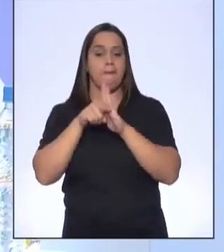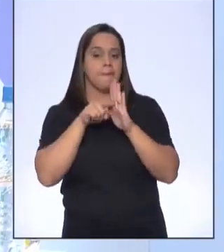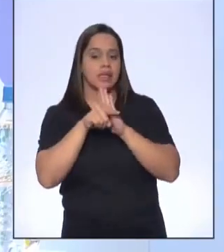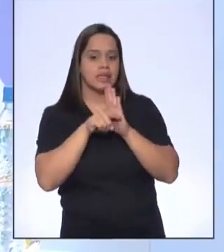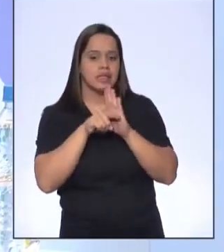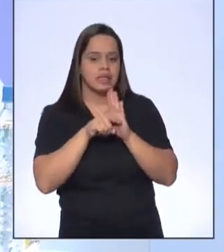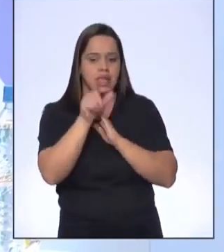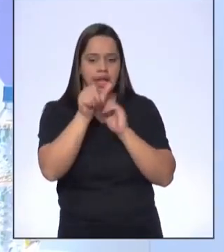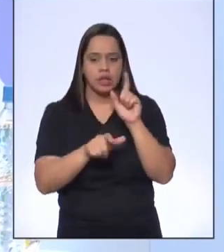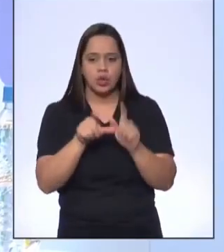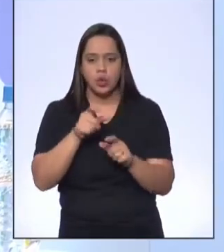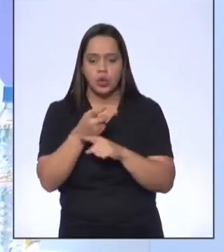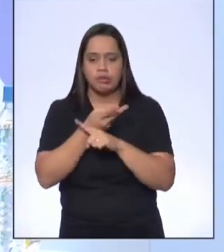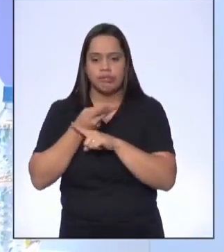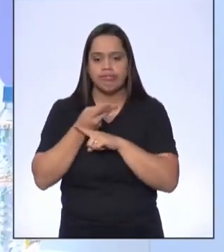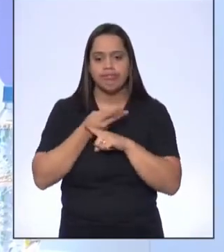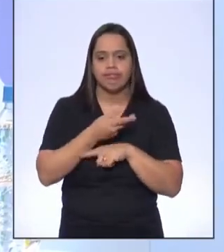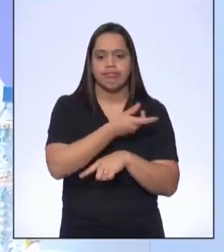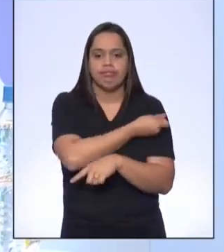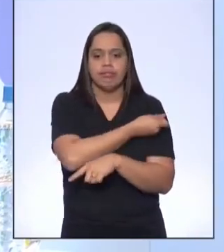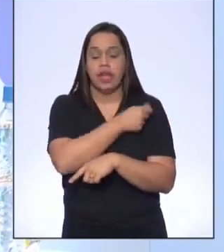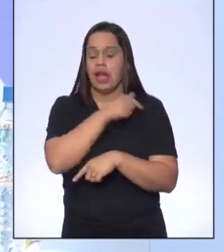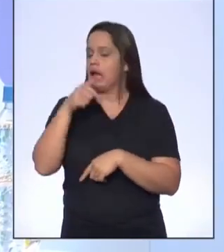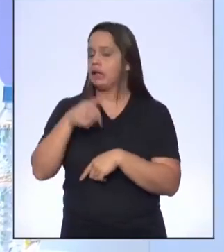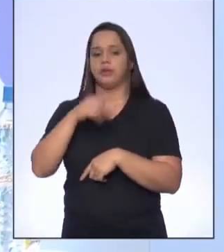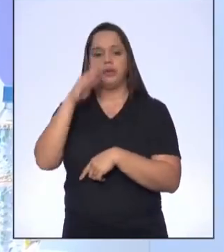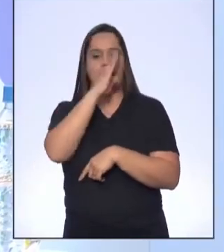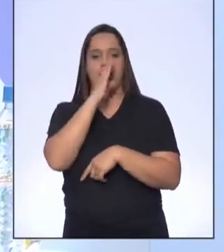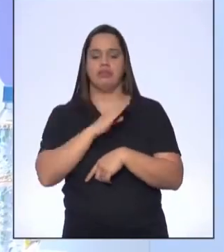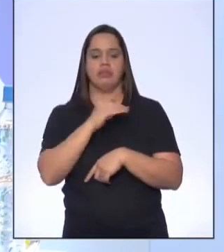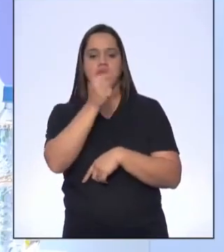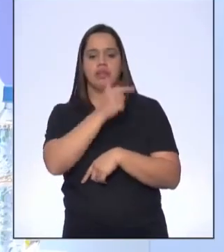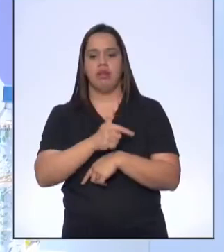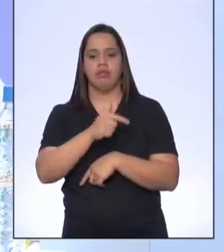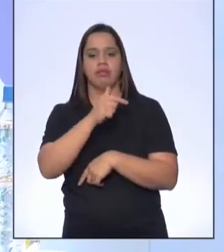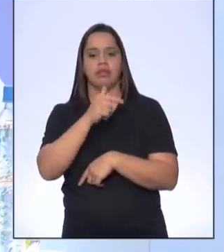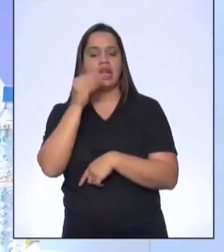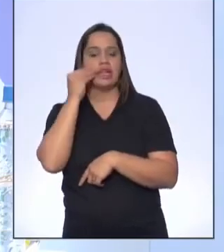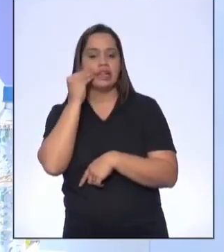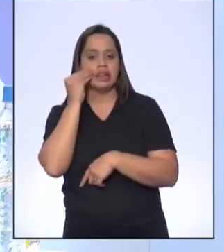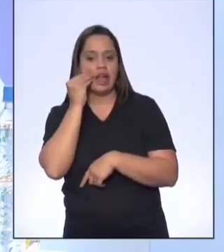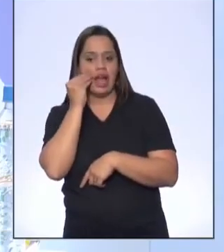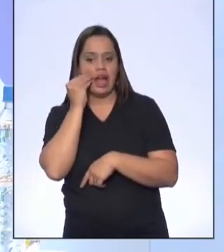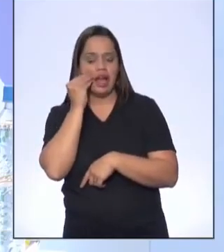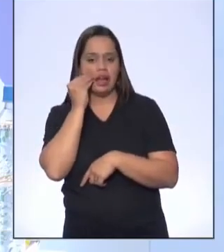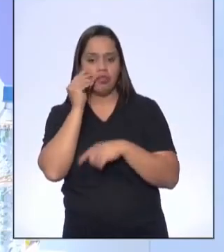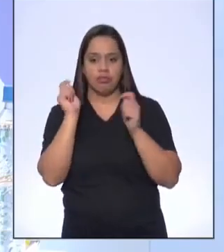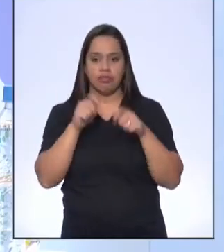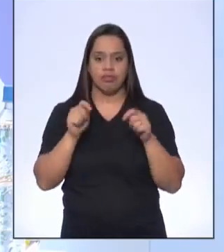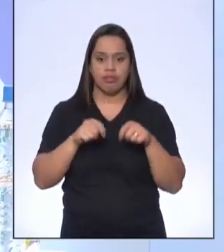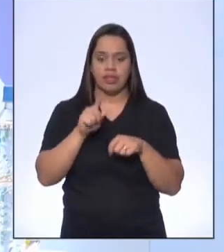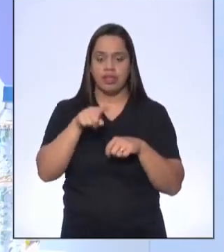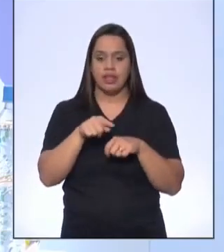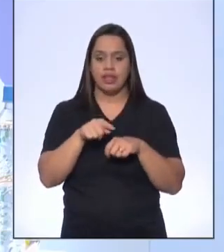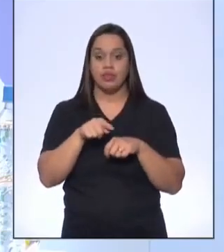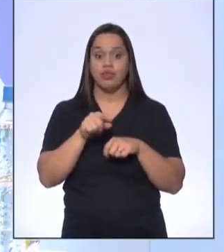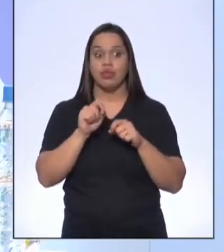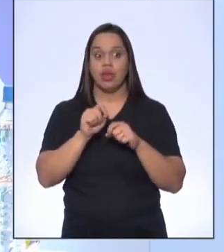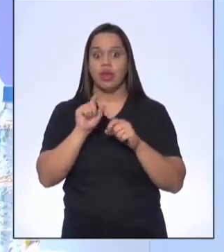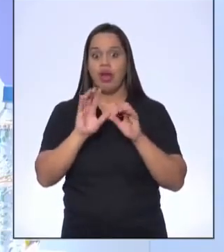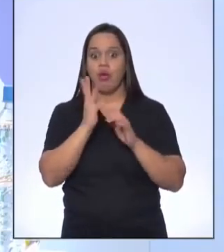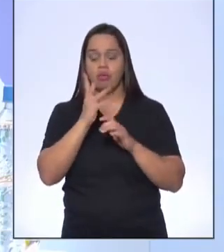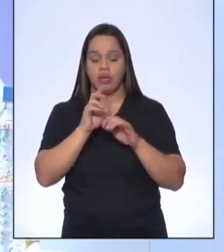de uma vacina. No Brasil, não há testes suficientes. Isso aumenta o contágio. Perfeito. Olha só